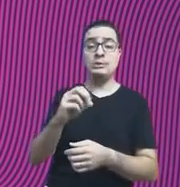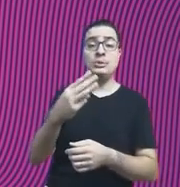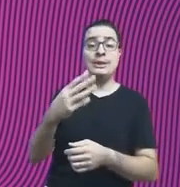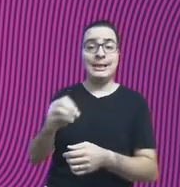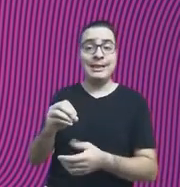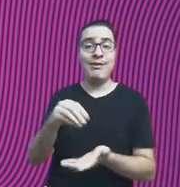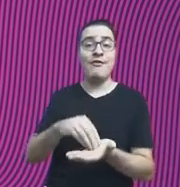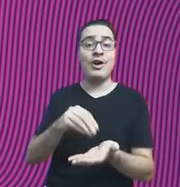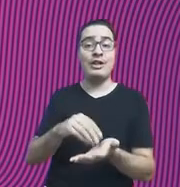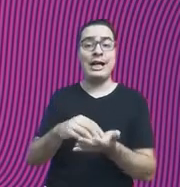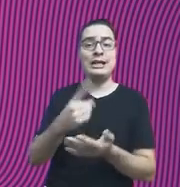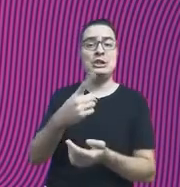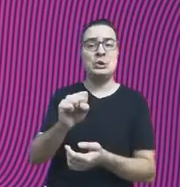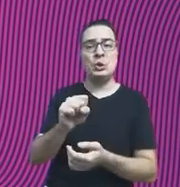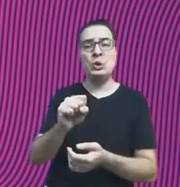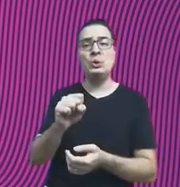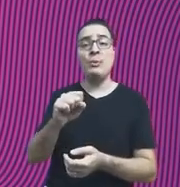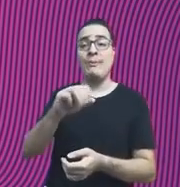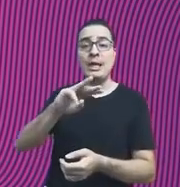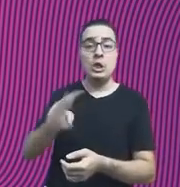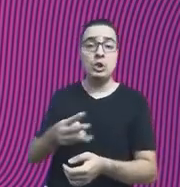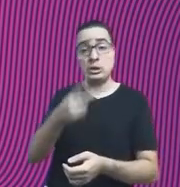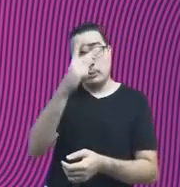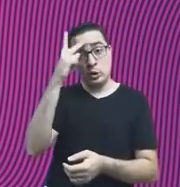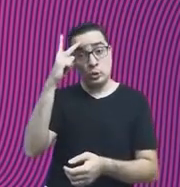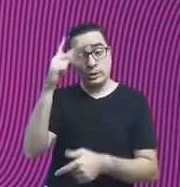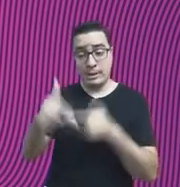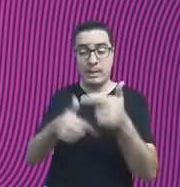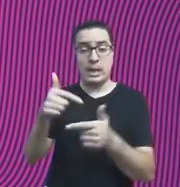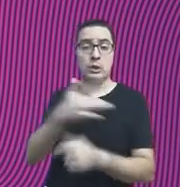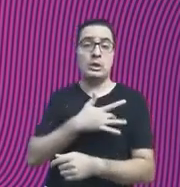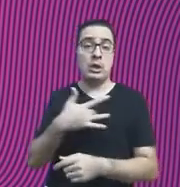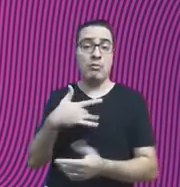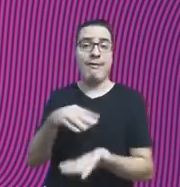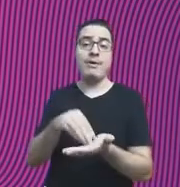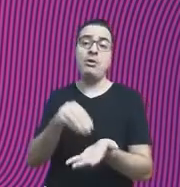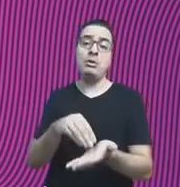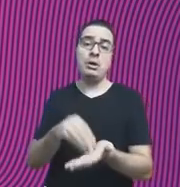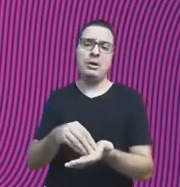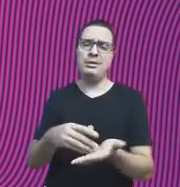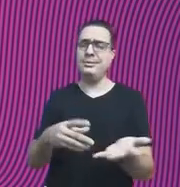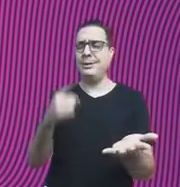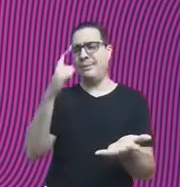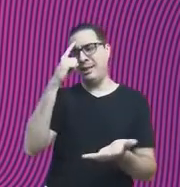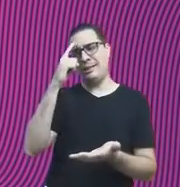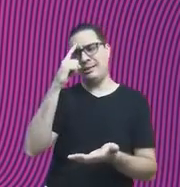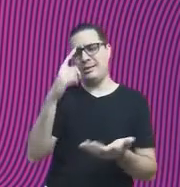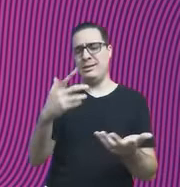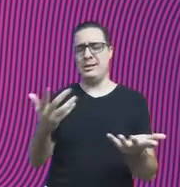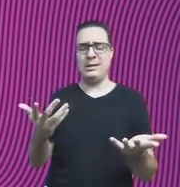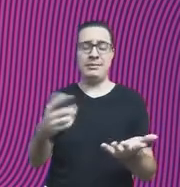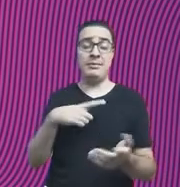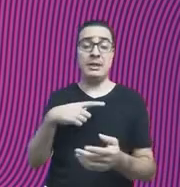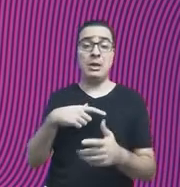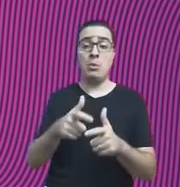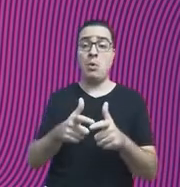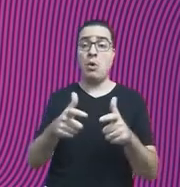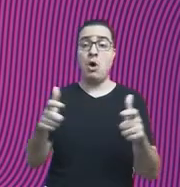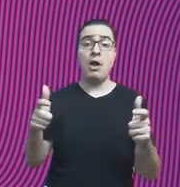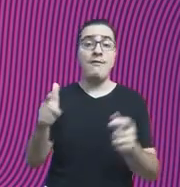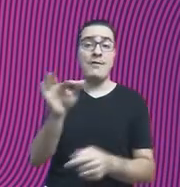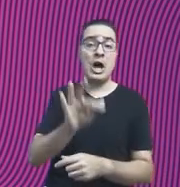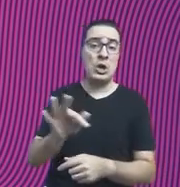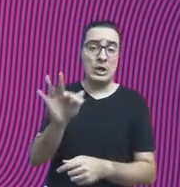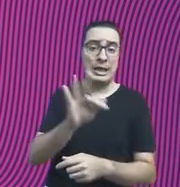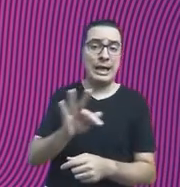20 milhões de profissionais da saúde. Quer dizer, não pensa que vai ter uma enorme explosão de faculdades de medicina ou